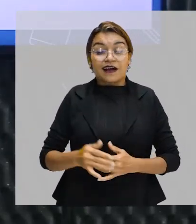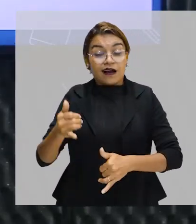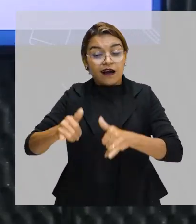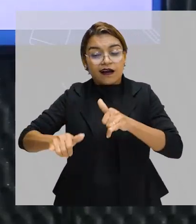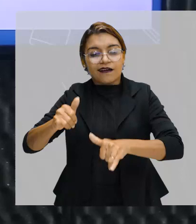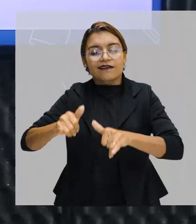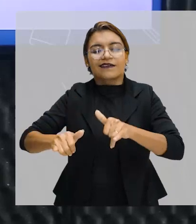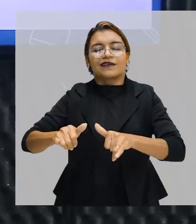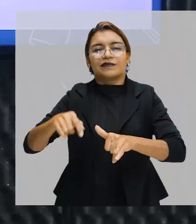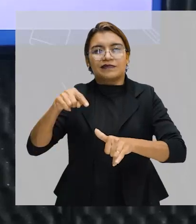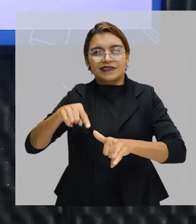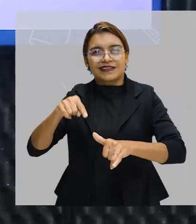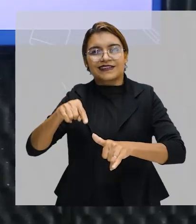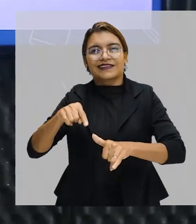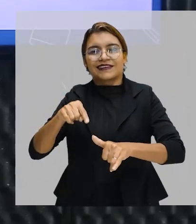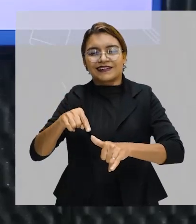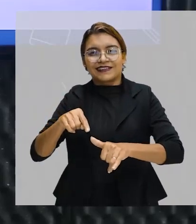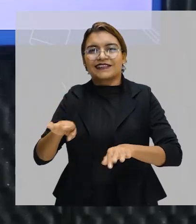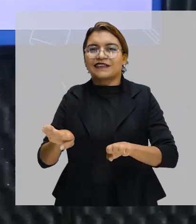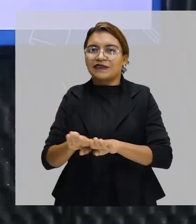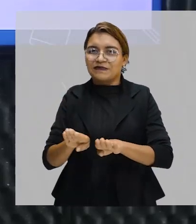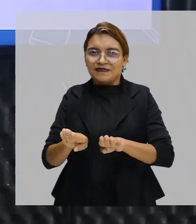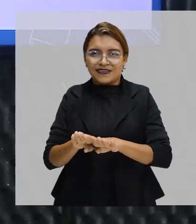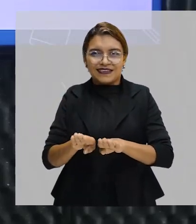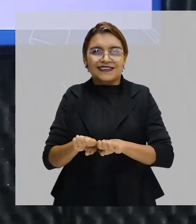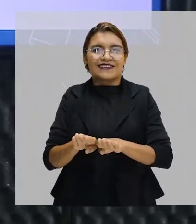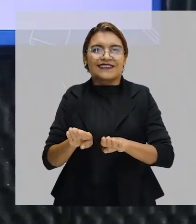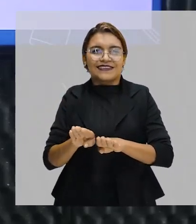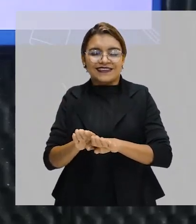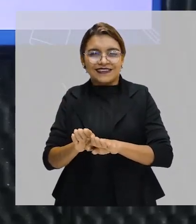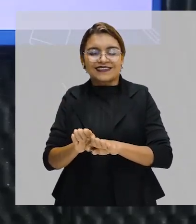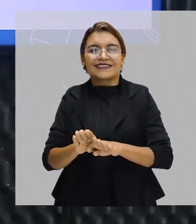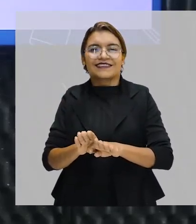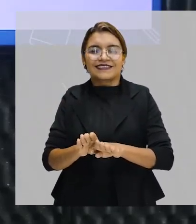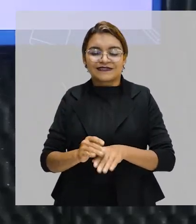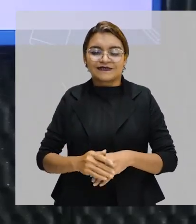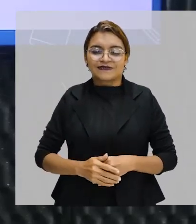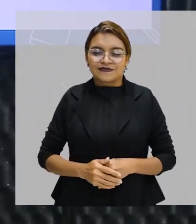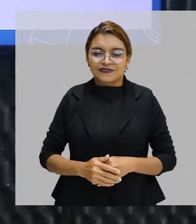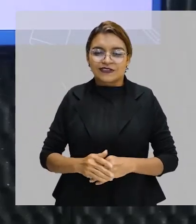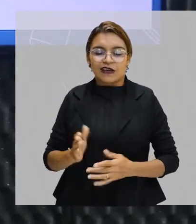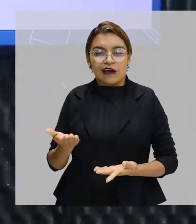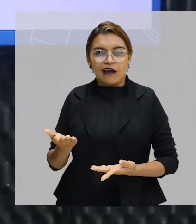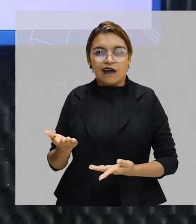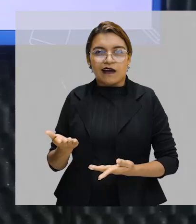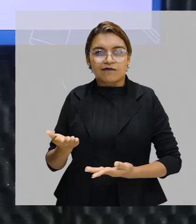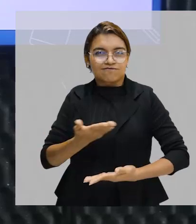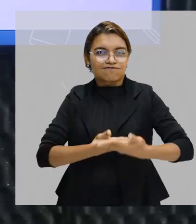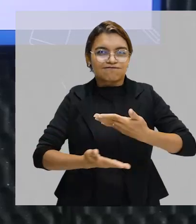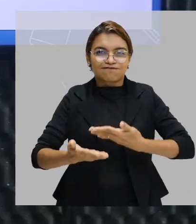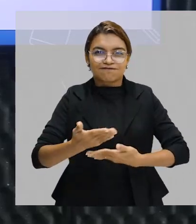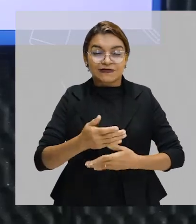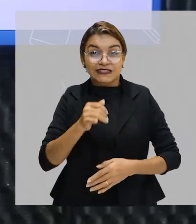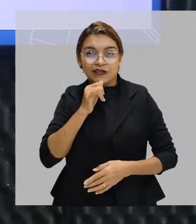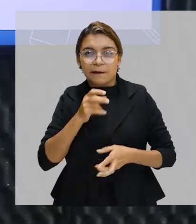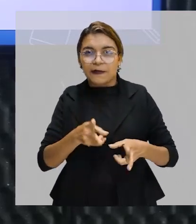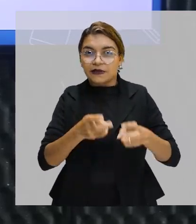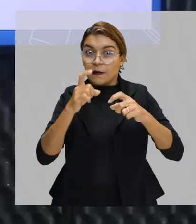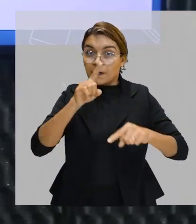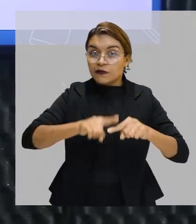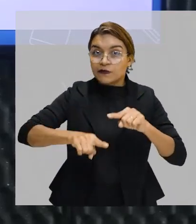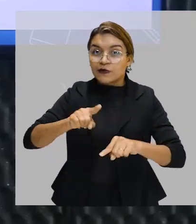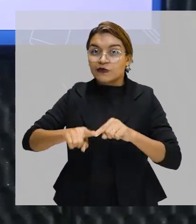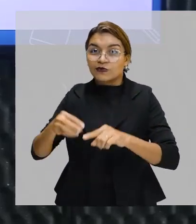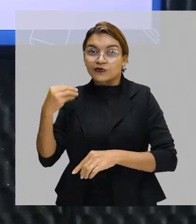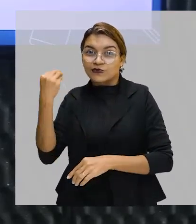química ela vai estar no meio. Então a gente vai perceber que, né, os produtos cosméticos nada